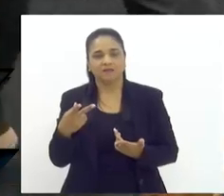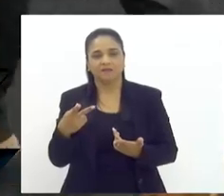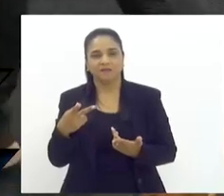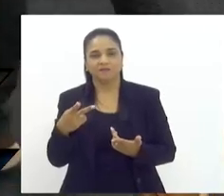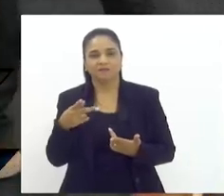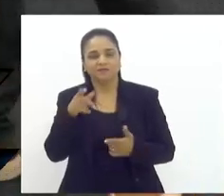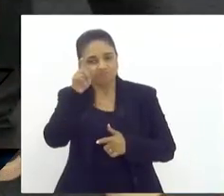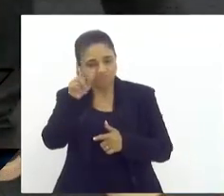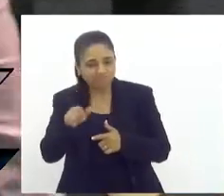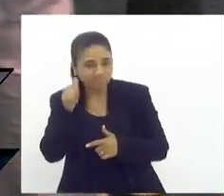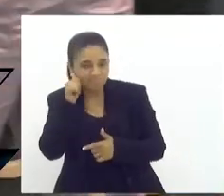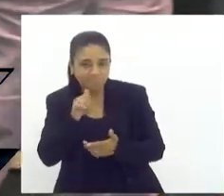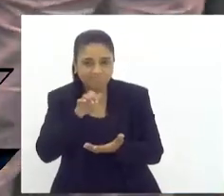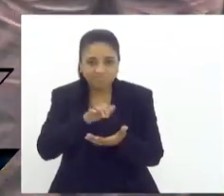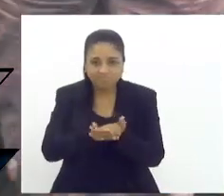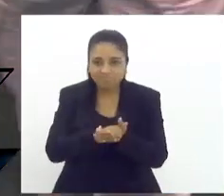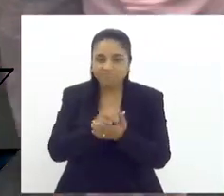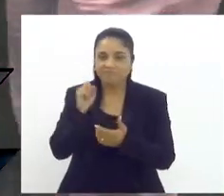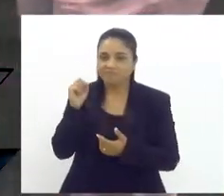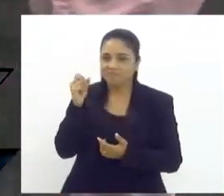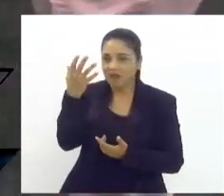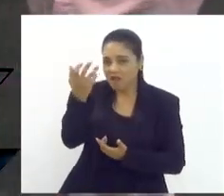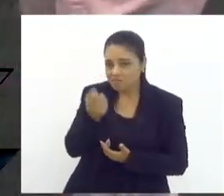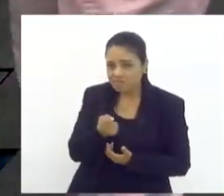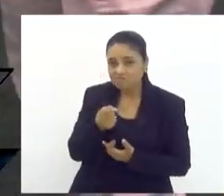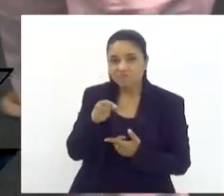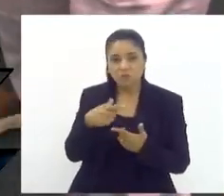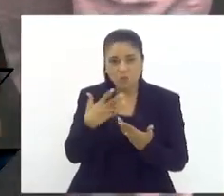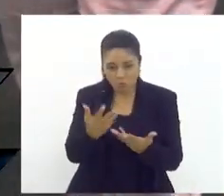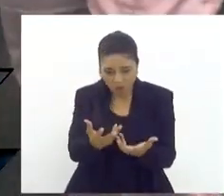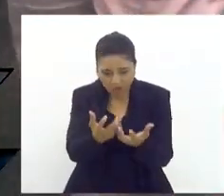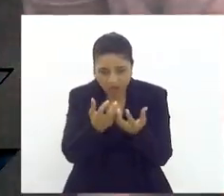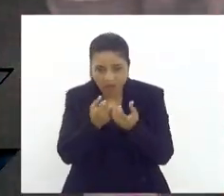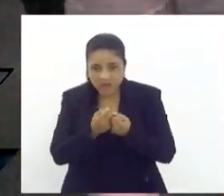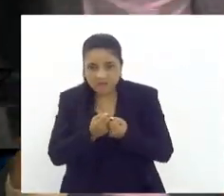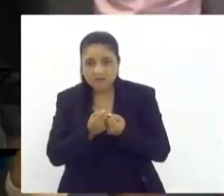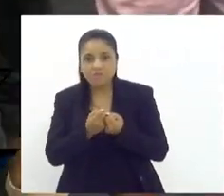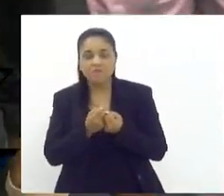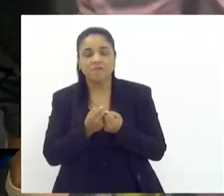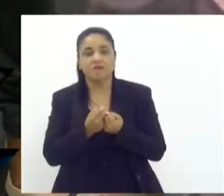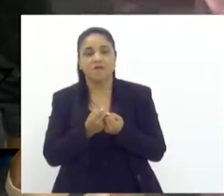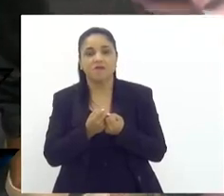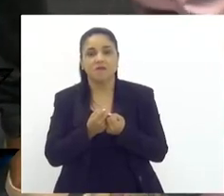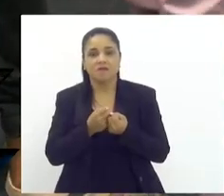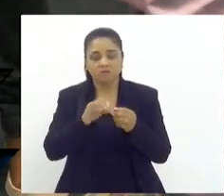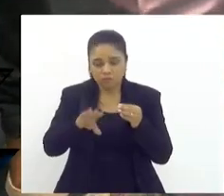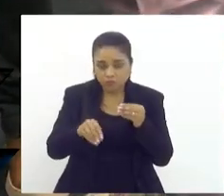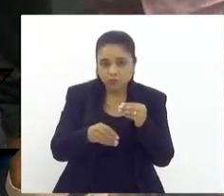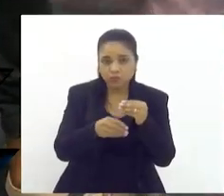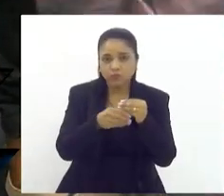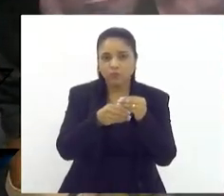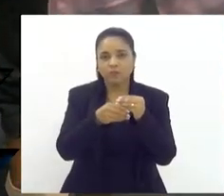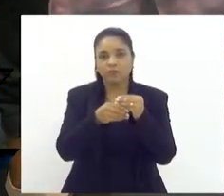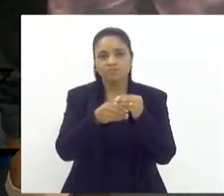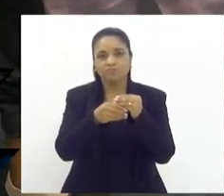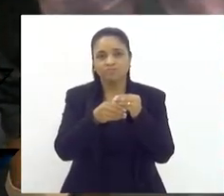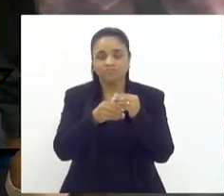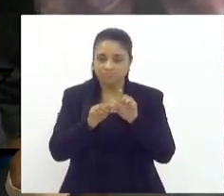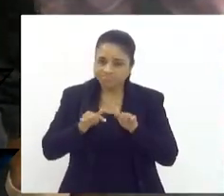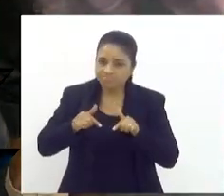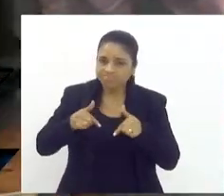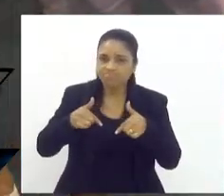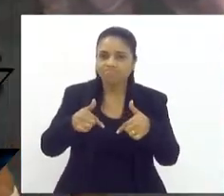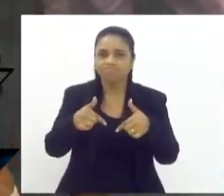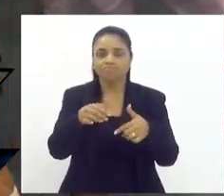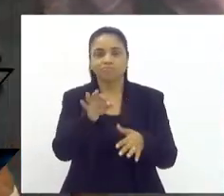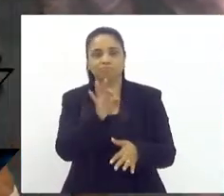pensionistas não possam receber Isso é uma gratificação em razão da atividade militar e